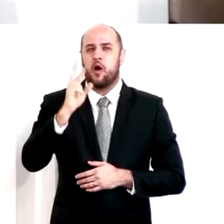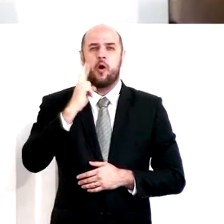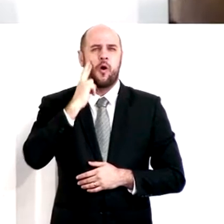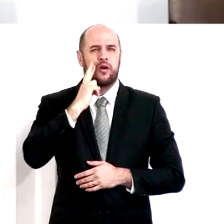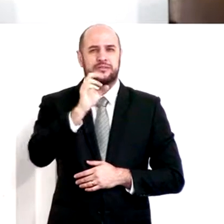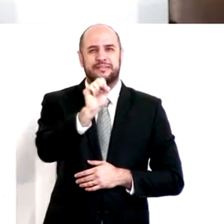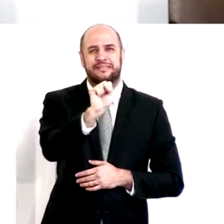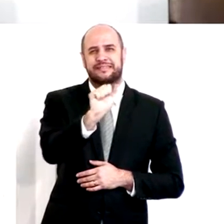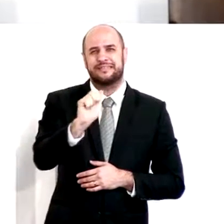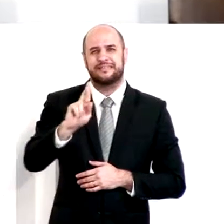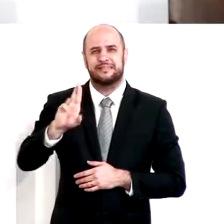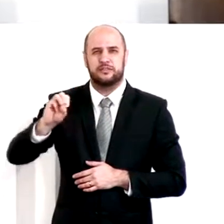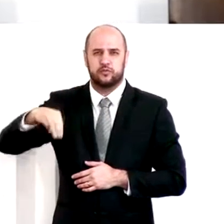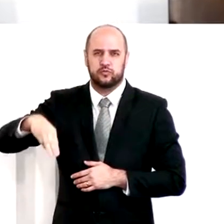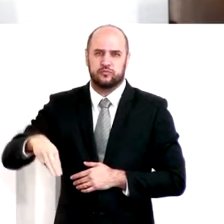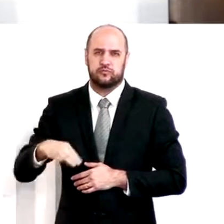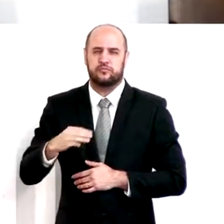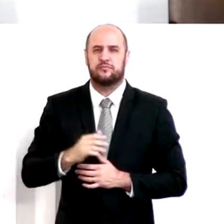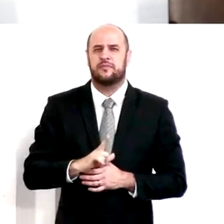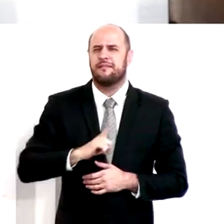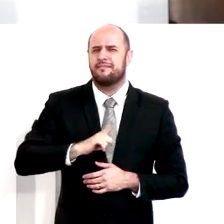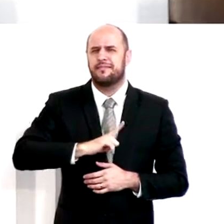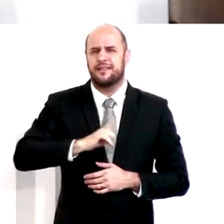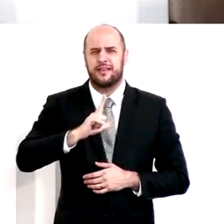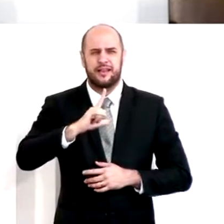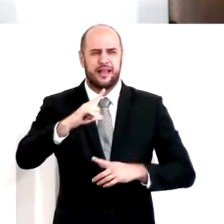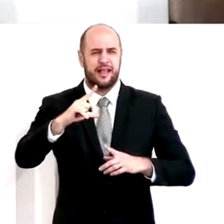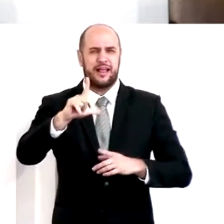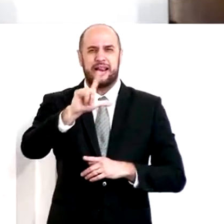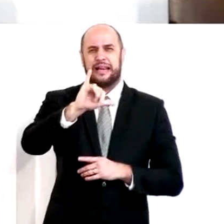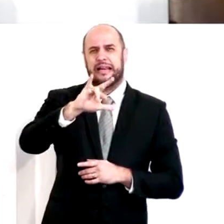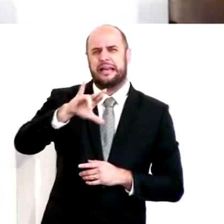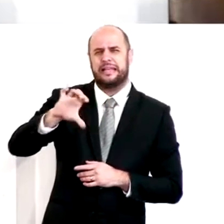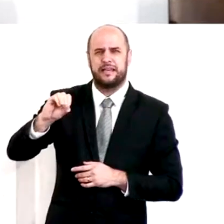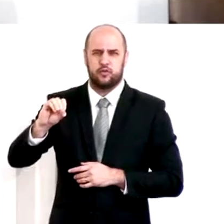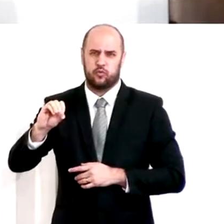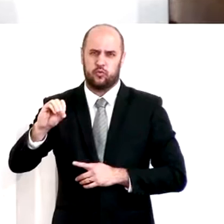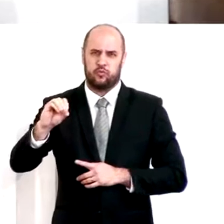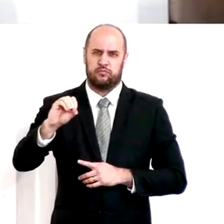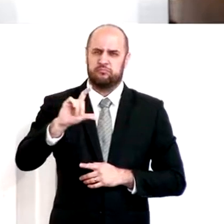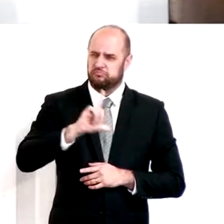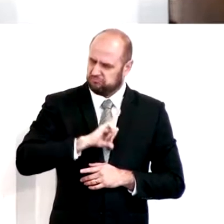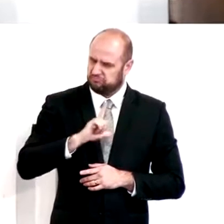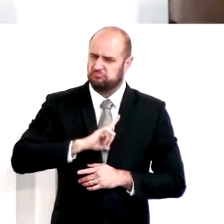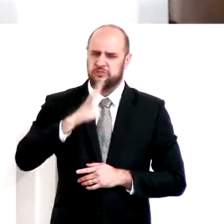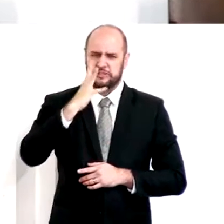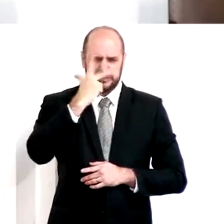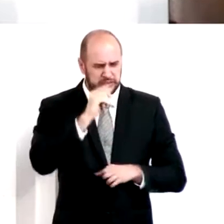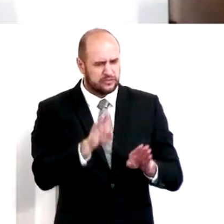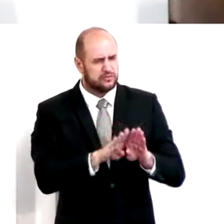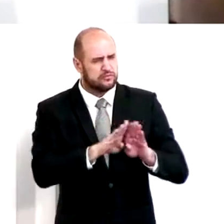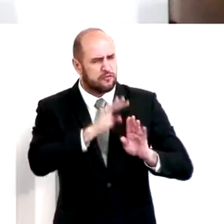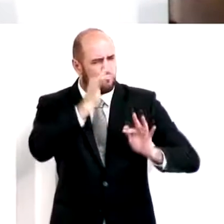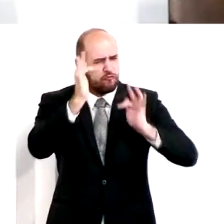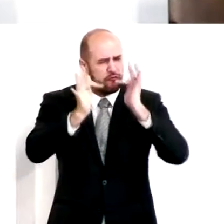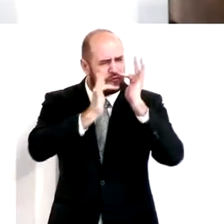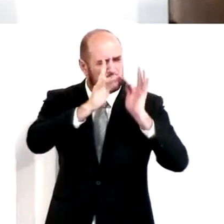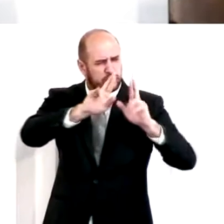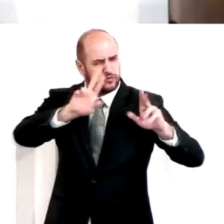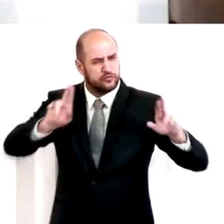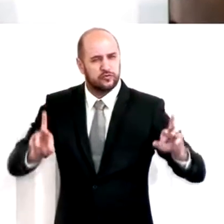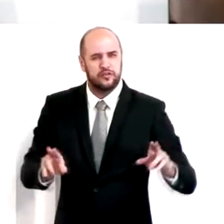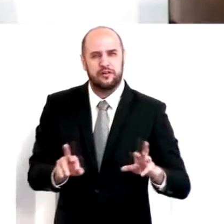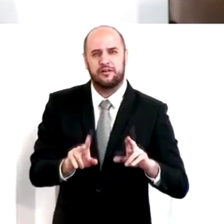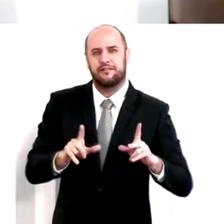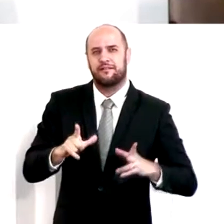E muitas outras flores, os lírios também estão nas Escrituras. Flores sempre